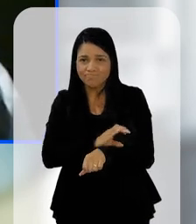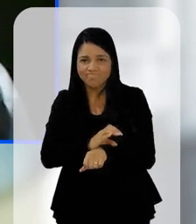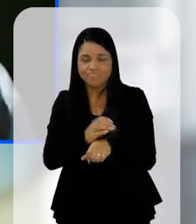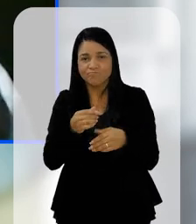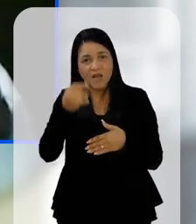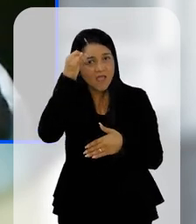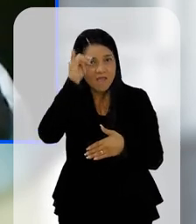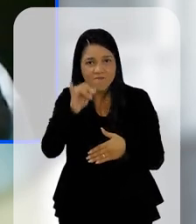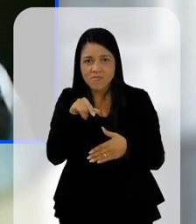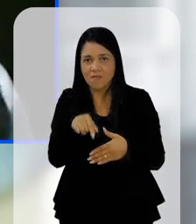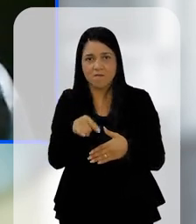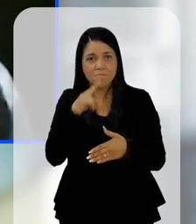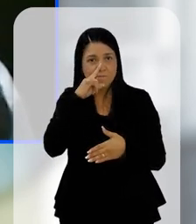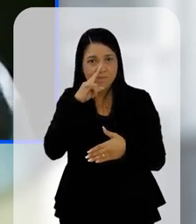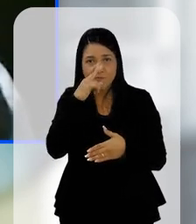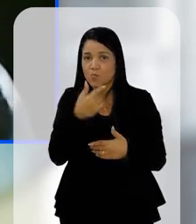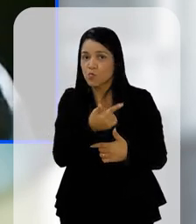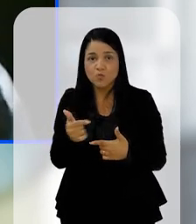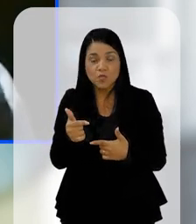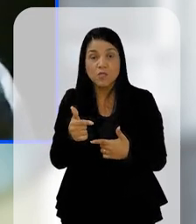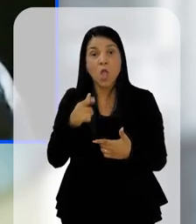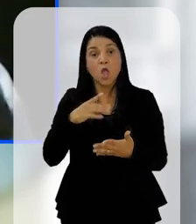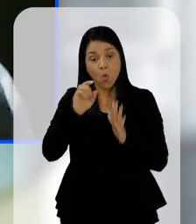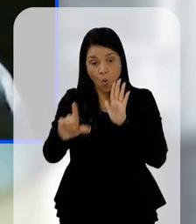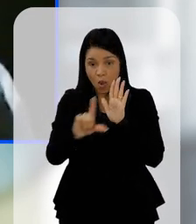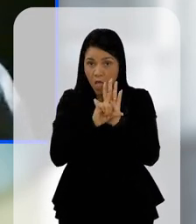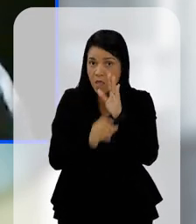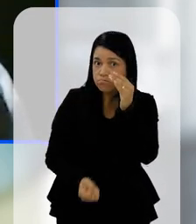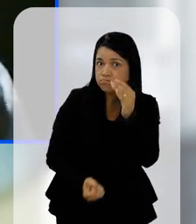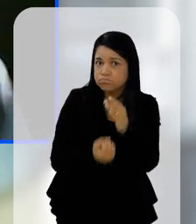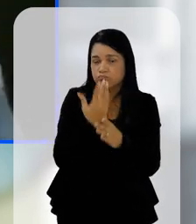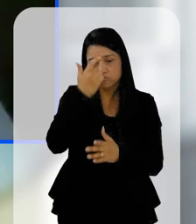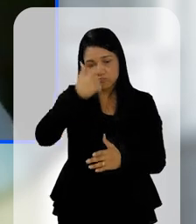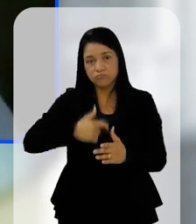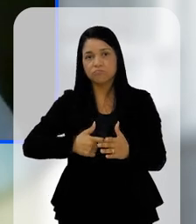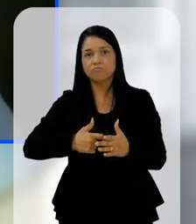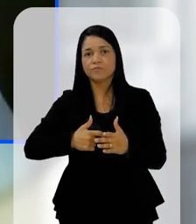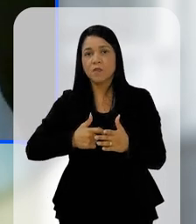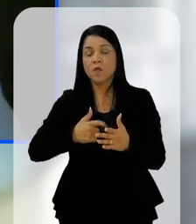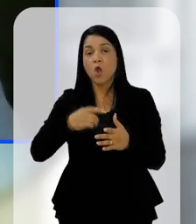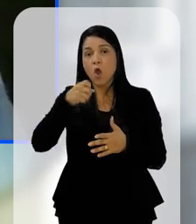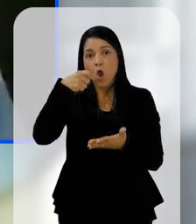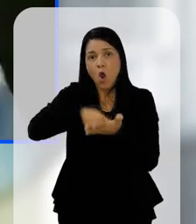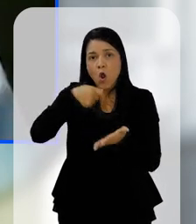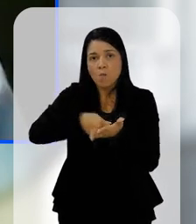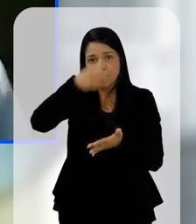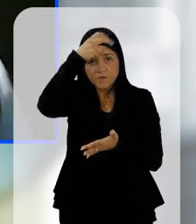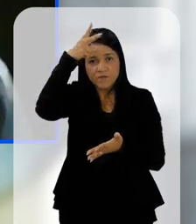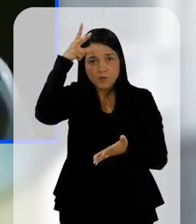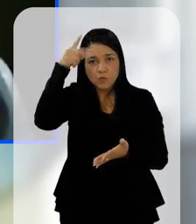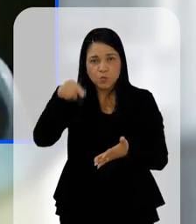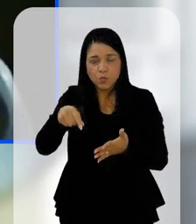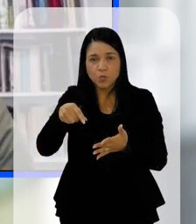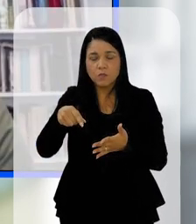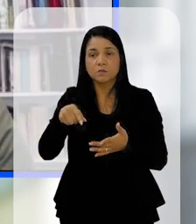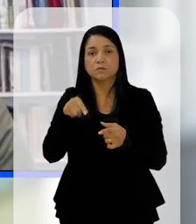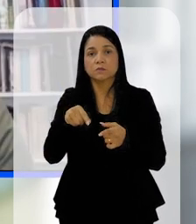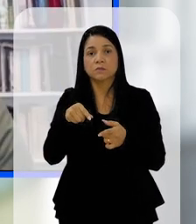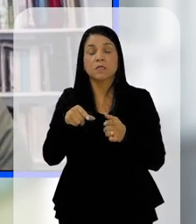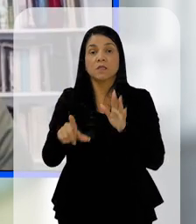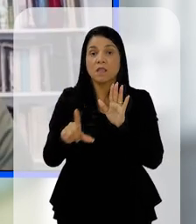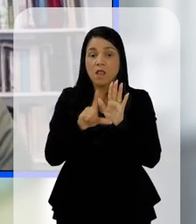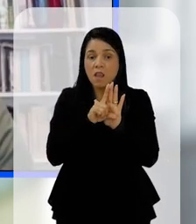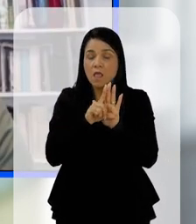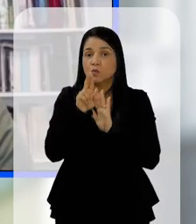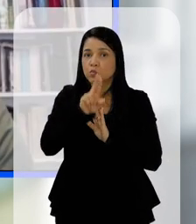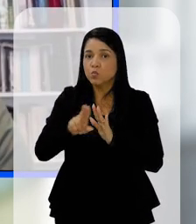uma lei obrigando os municípios, as prefeituras, a incluírem nos planos diretores e nas leis